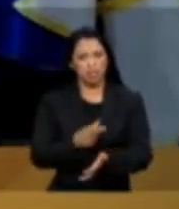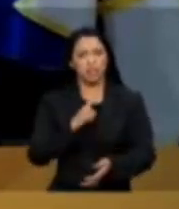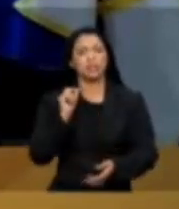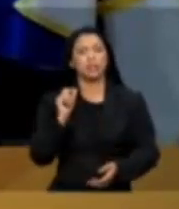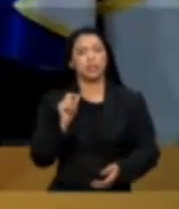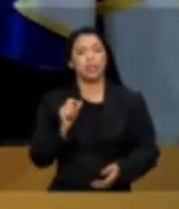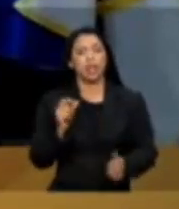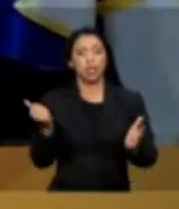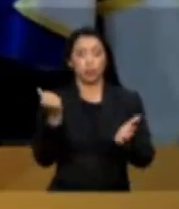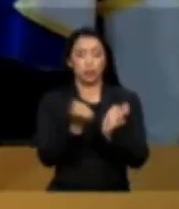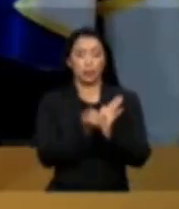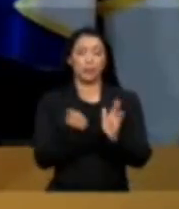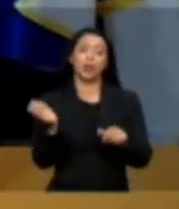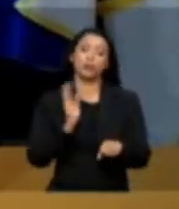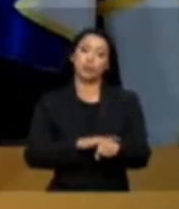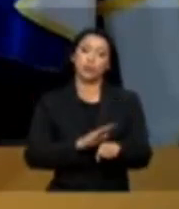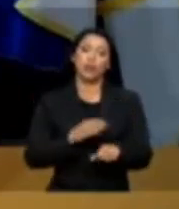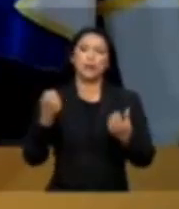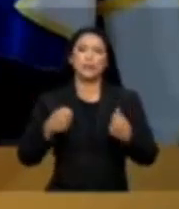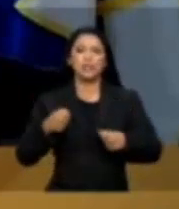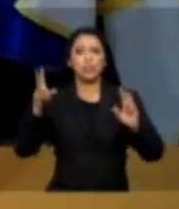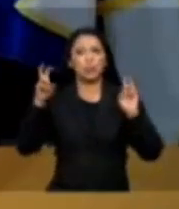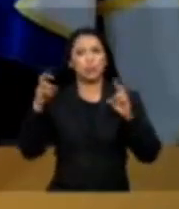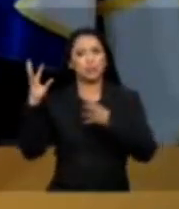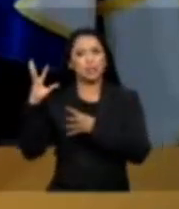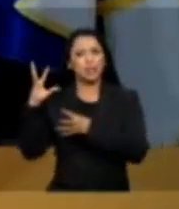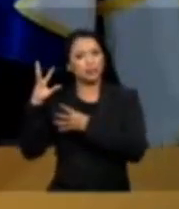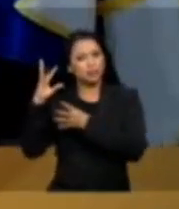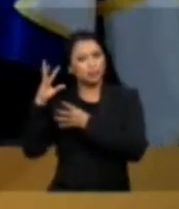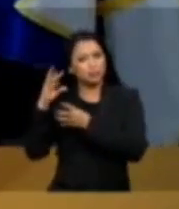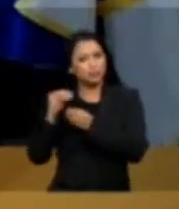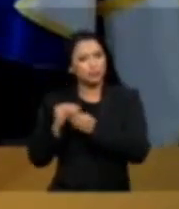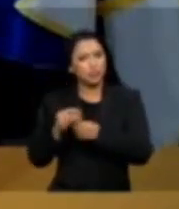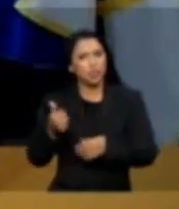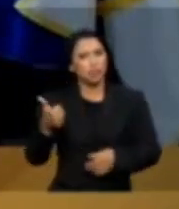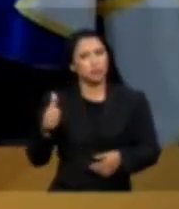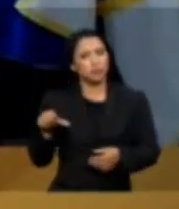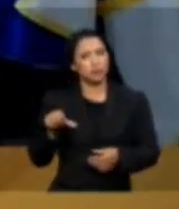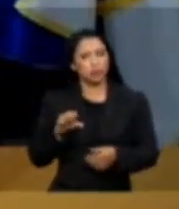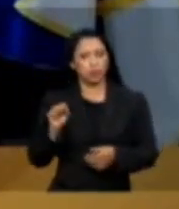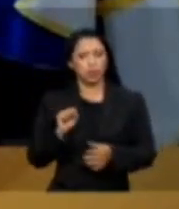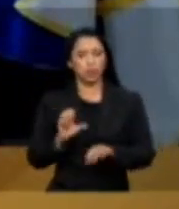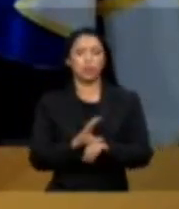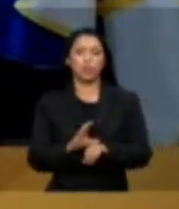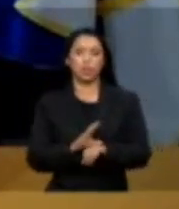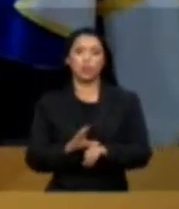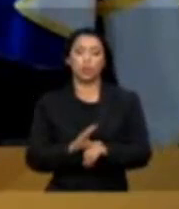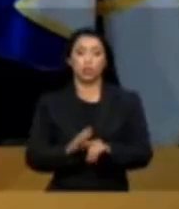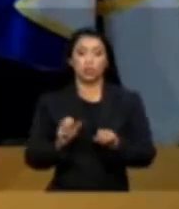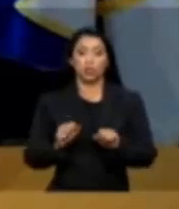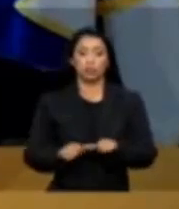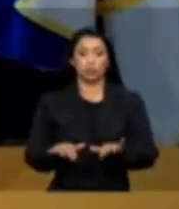é preciso contextualizar o tema. Quando promulgada a Constituição de 88, nos átrios da Assembleia